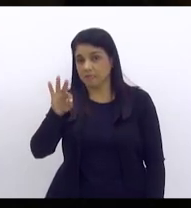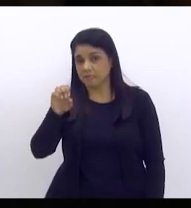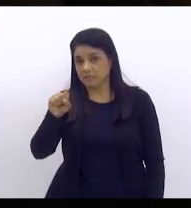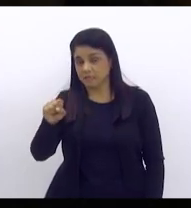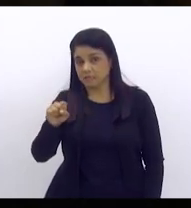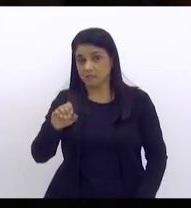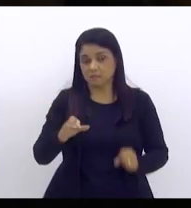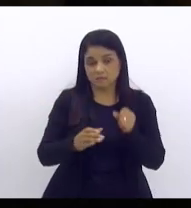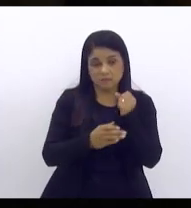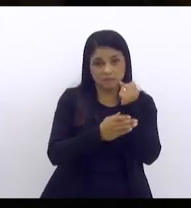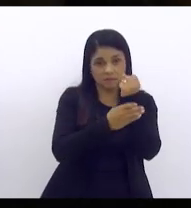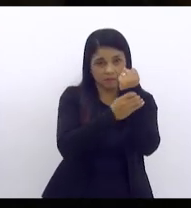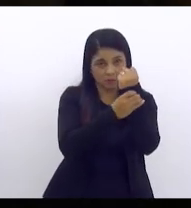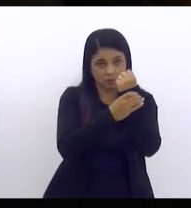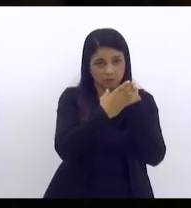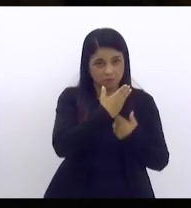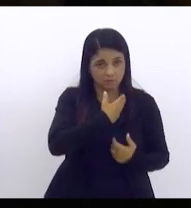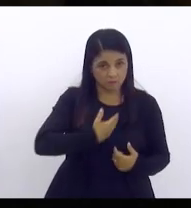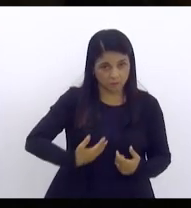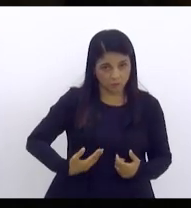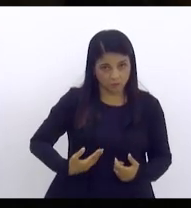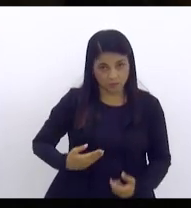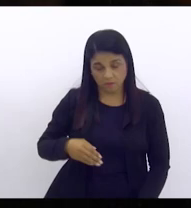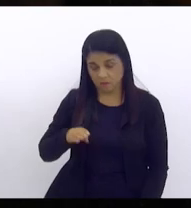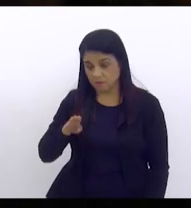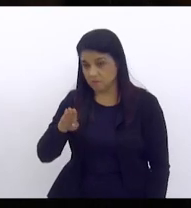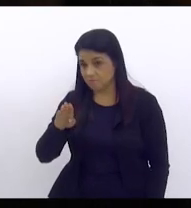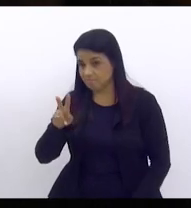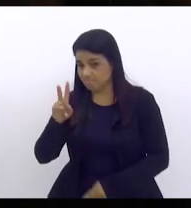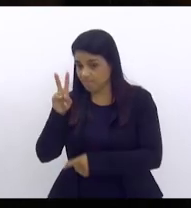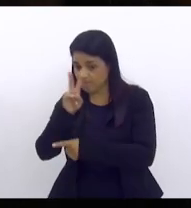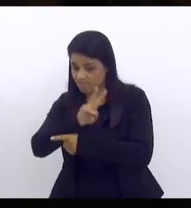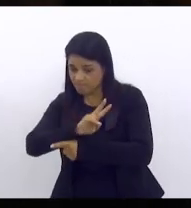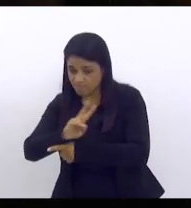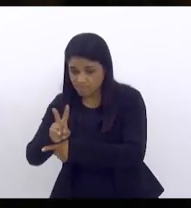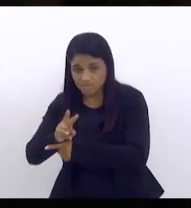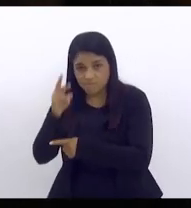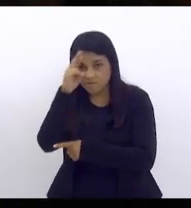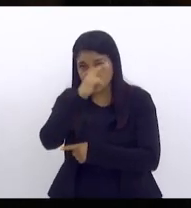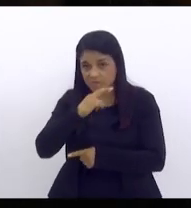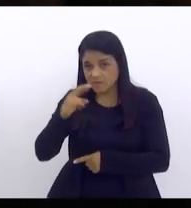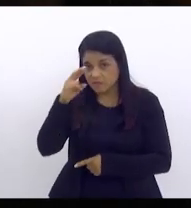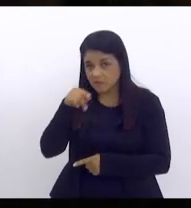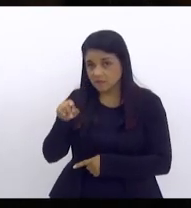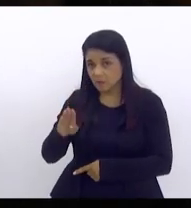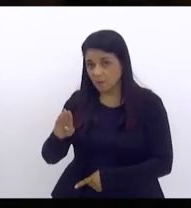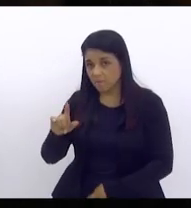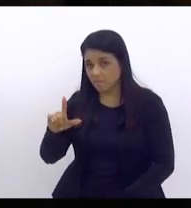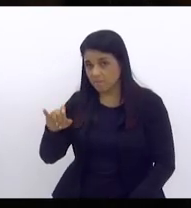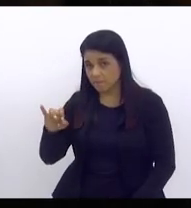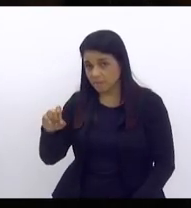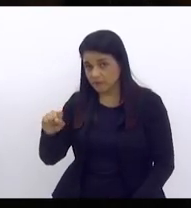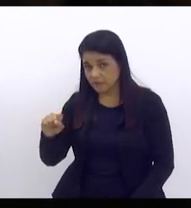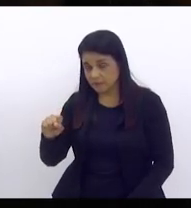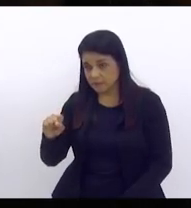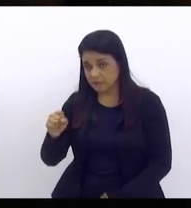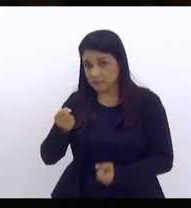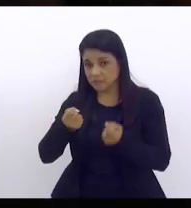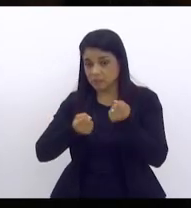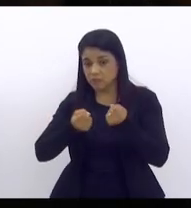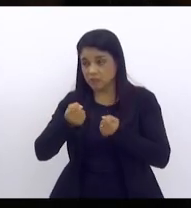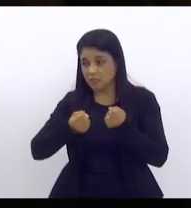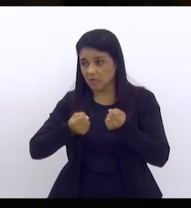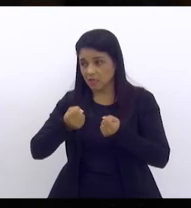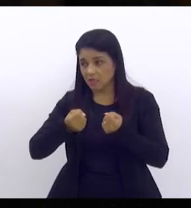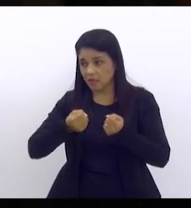pública das blitzes para ver se os carros tinham condição de circular.